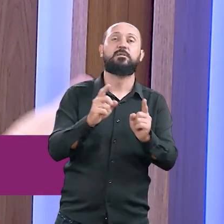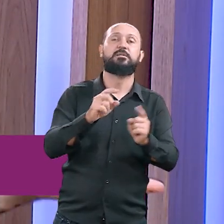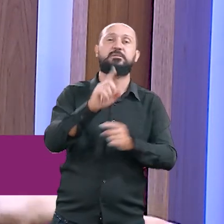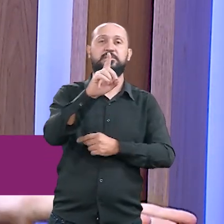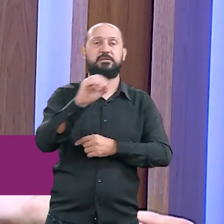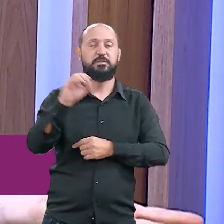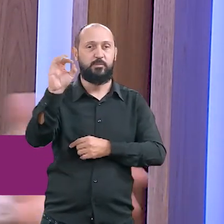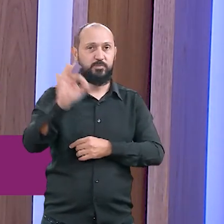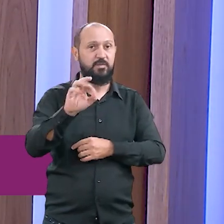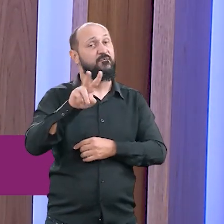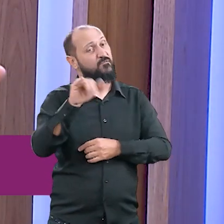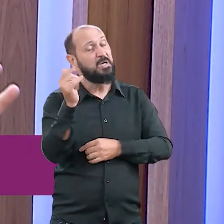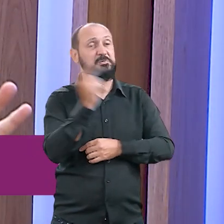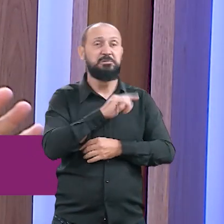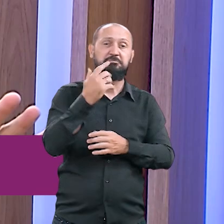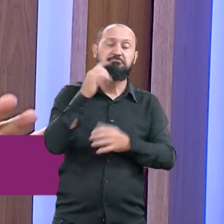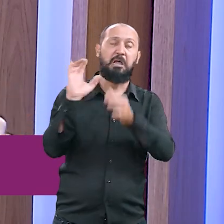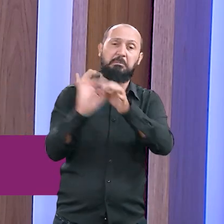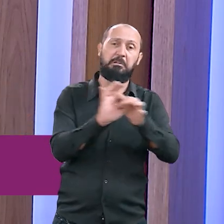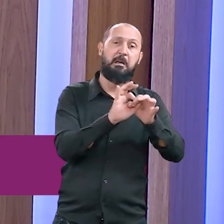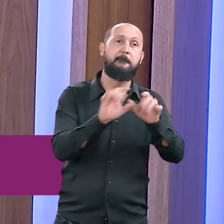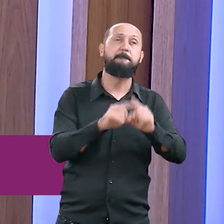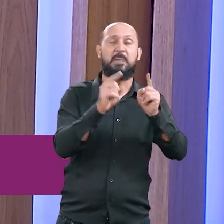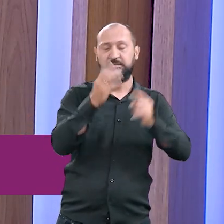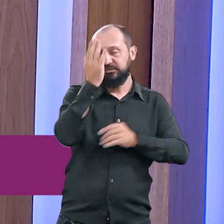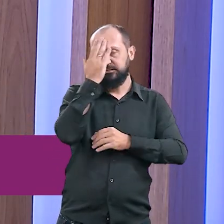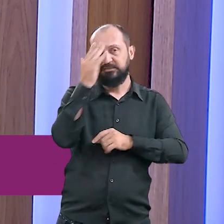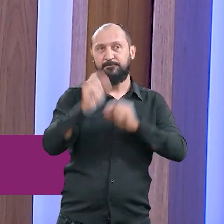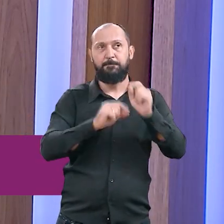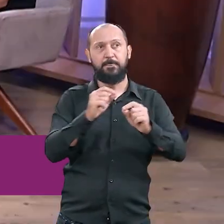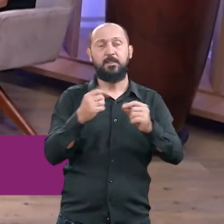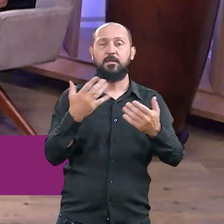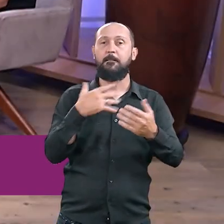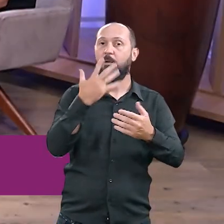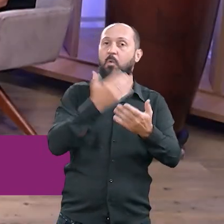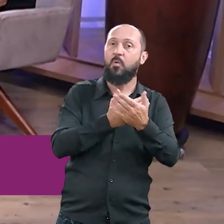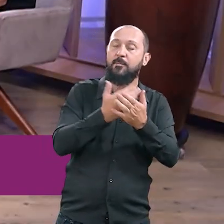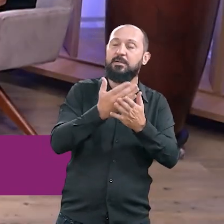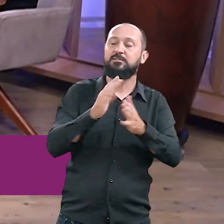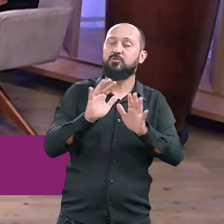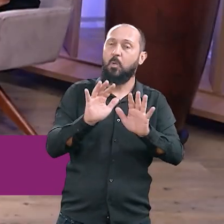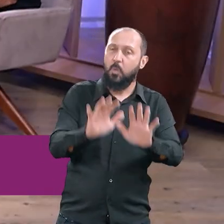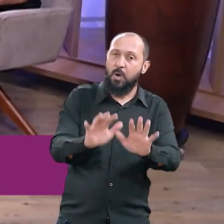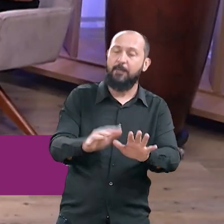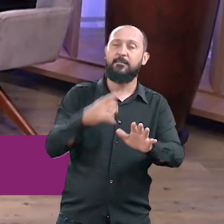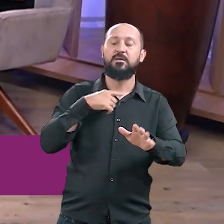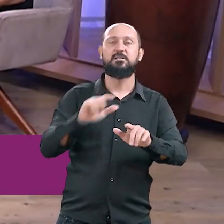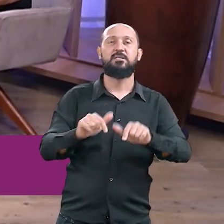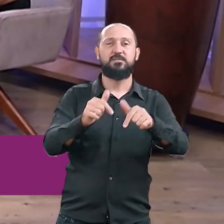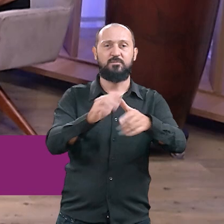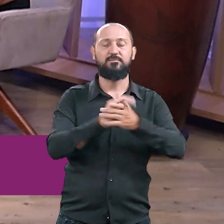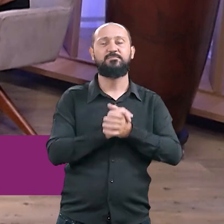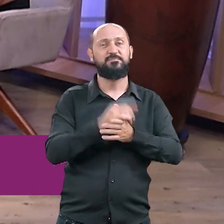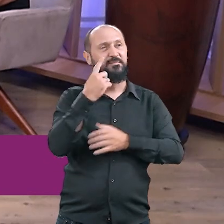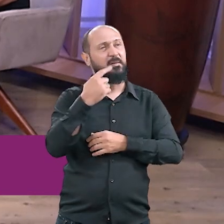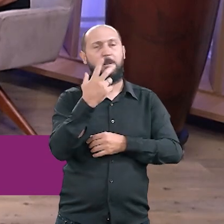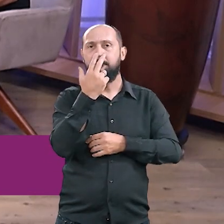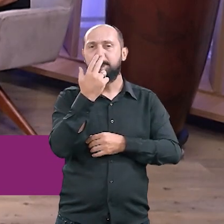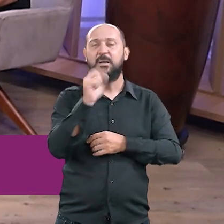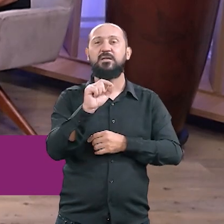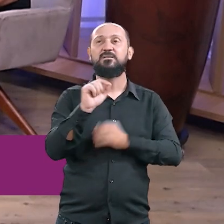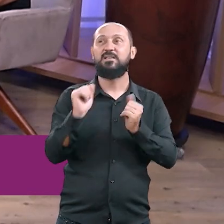informações. Então, nesse cenário, tudo, inclusive tudo de ruim, pode acontecer e pode ser